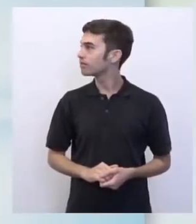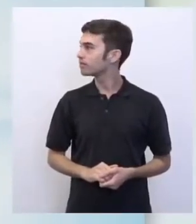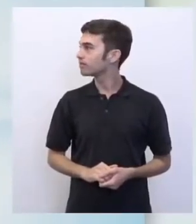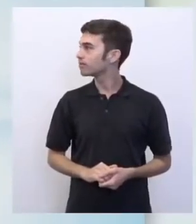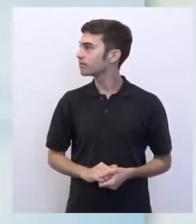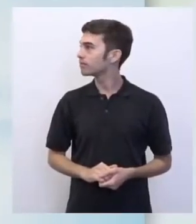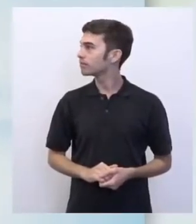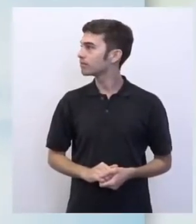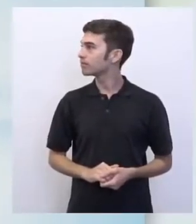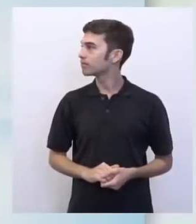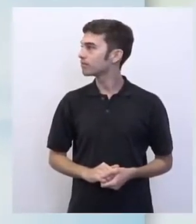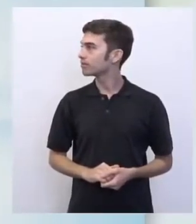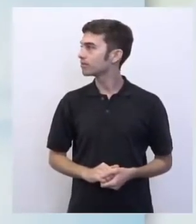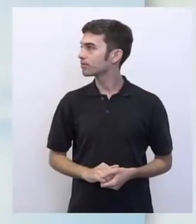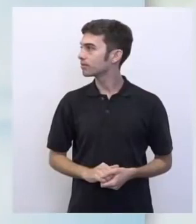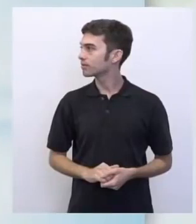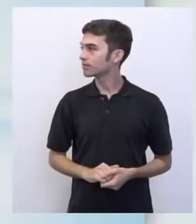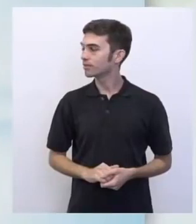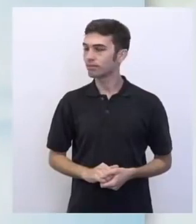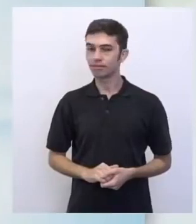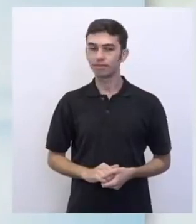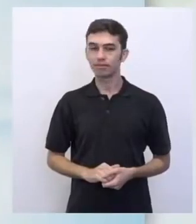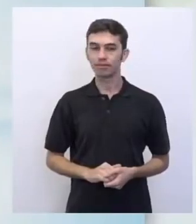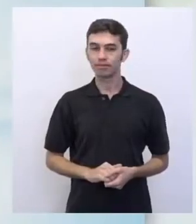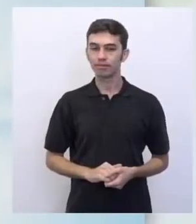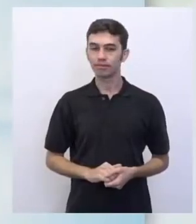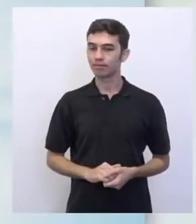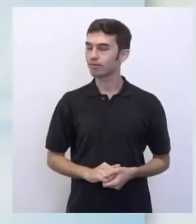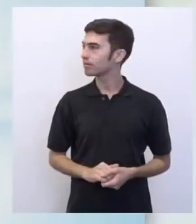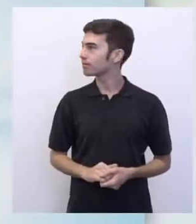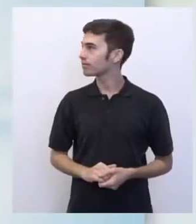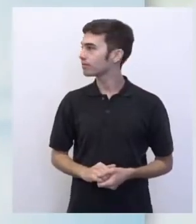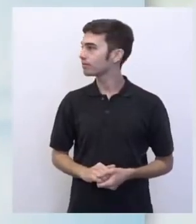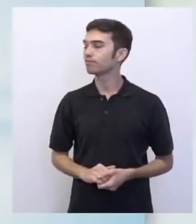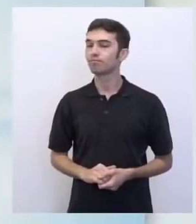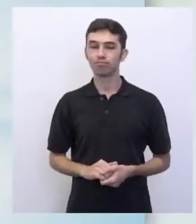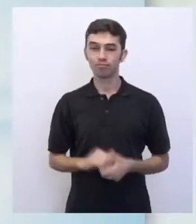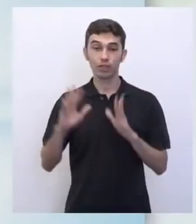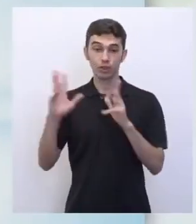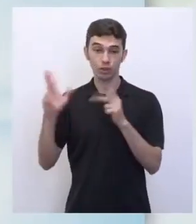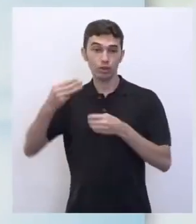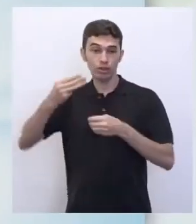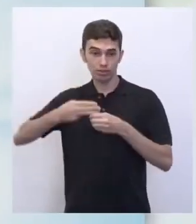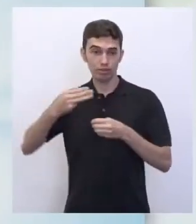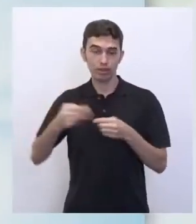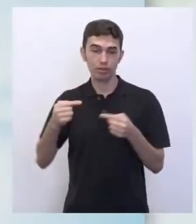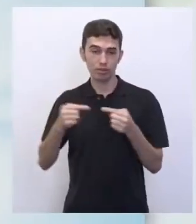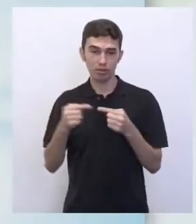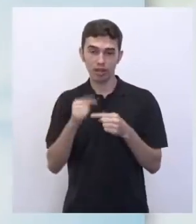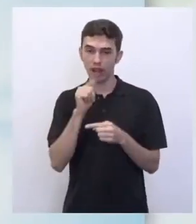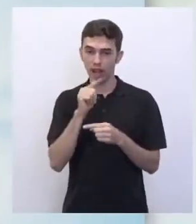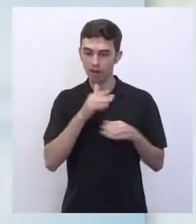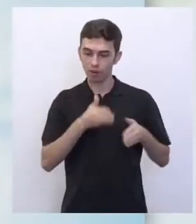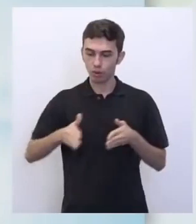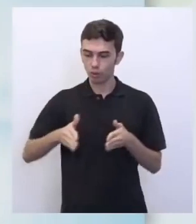Nhandeara, Santa Fé do Sul e Votuporanga.